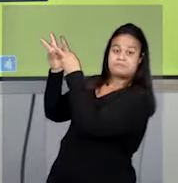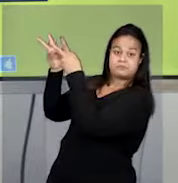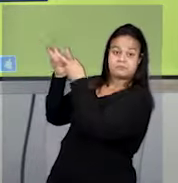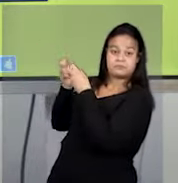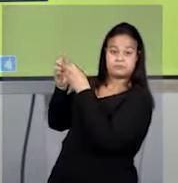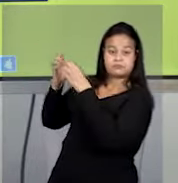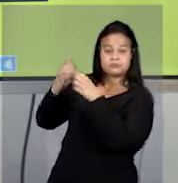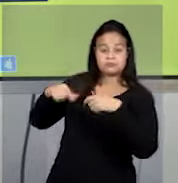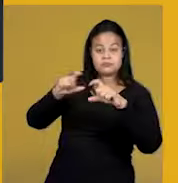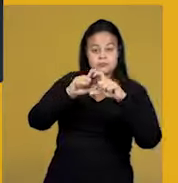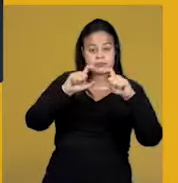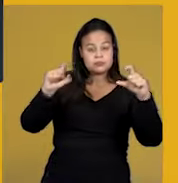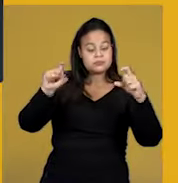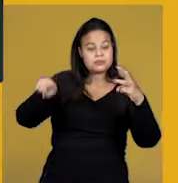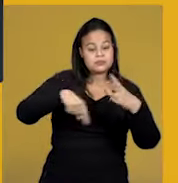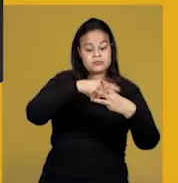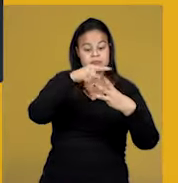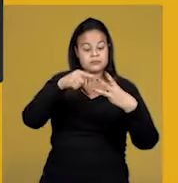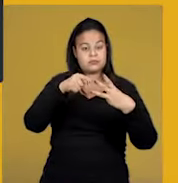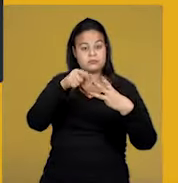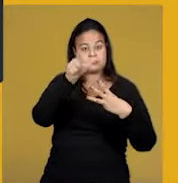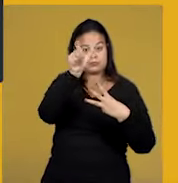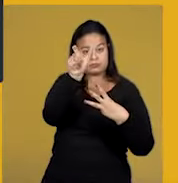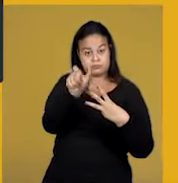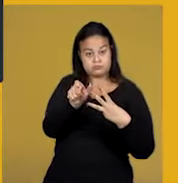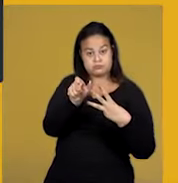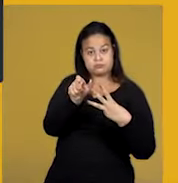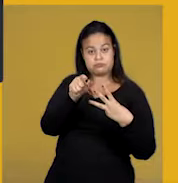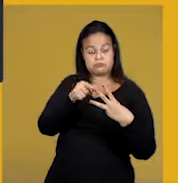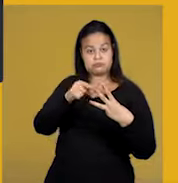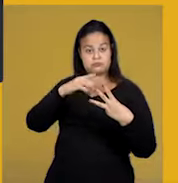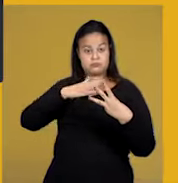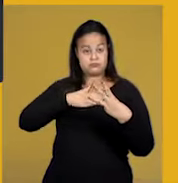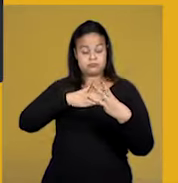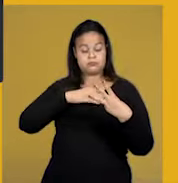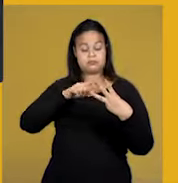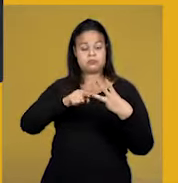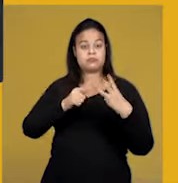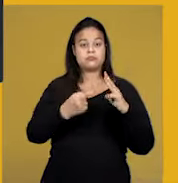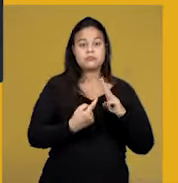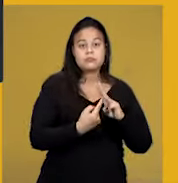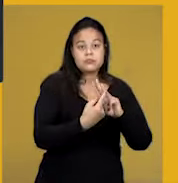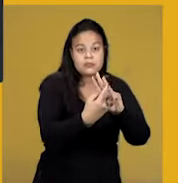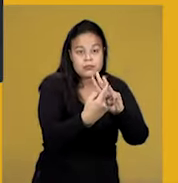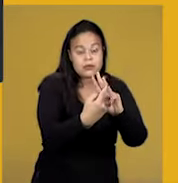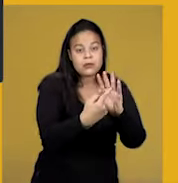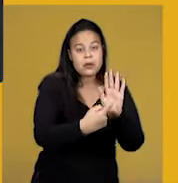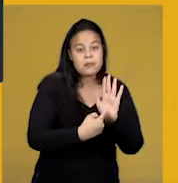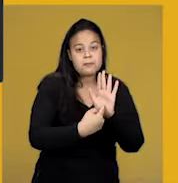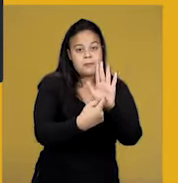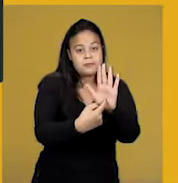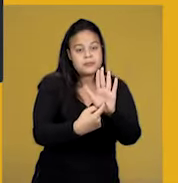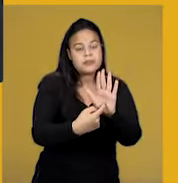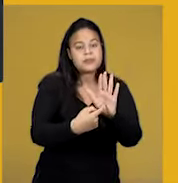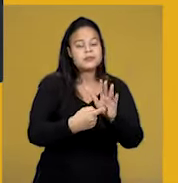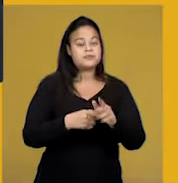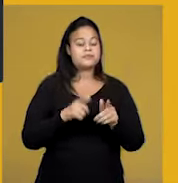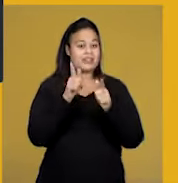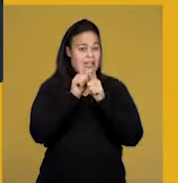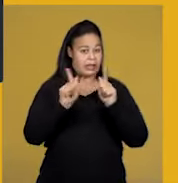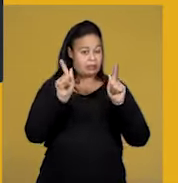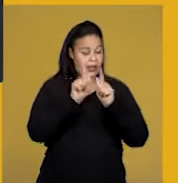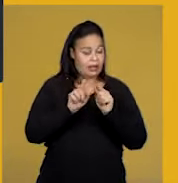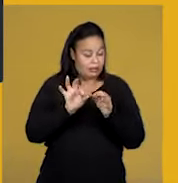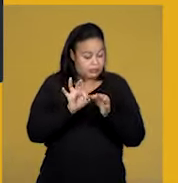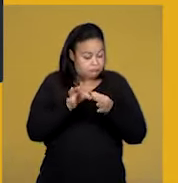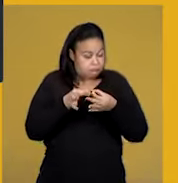3 categorias. Eles chamam de pessoais, de possessivos e demonstrativos. Por capricho da gramática, é uma coisa